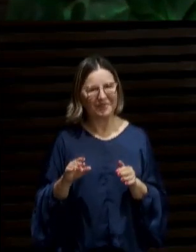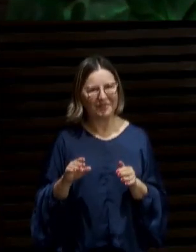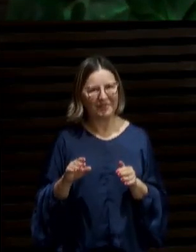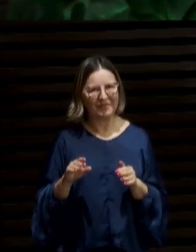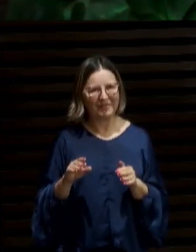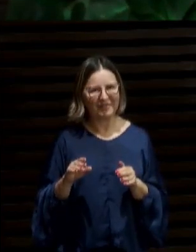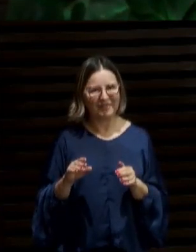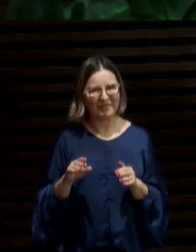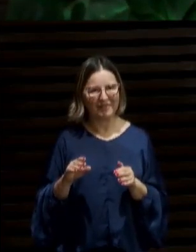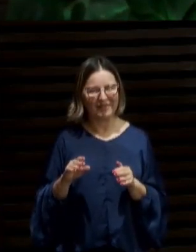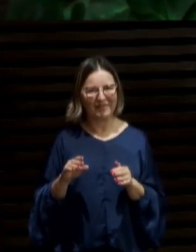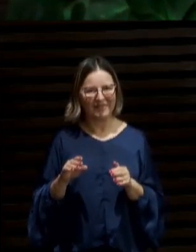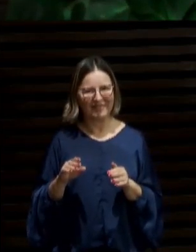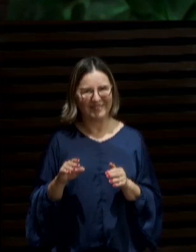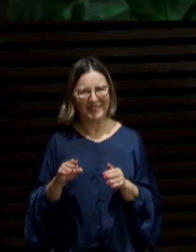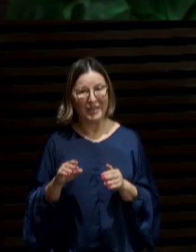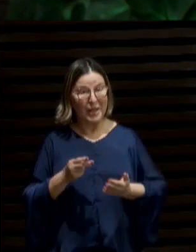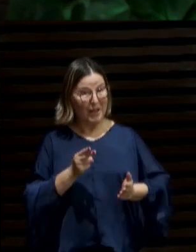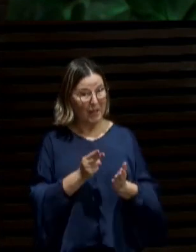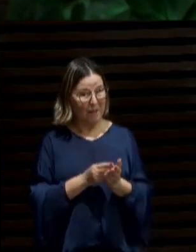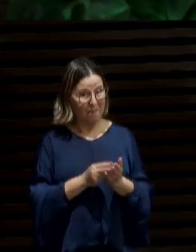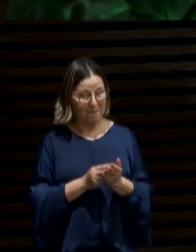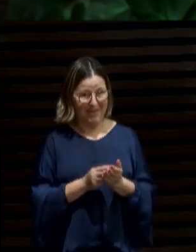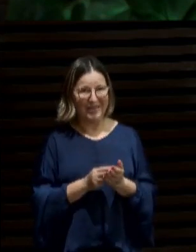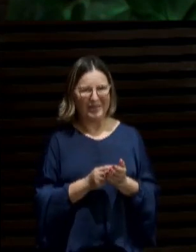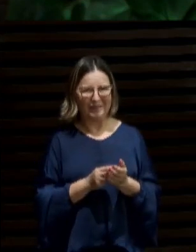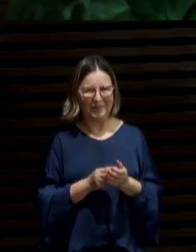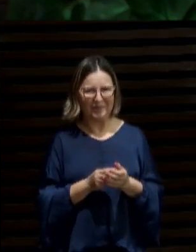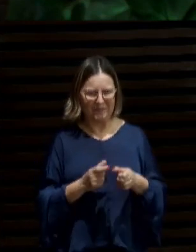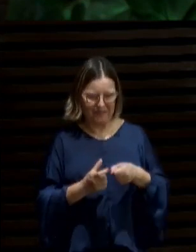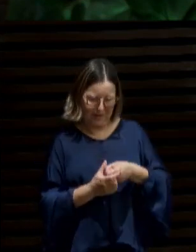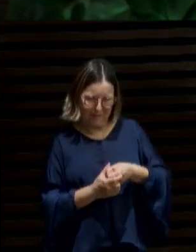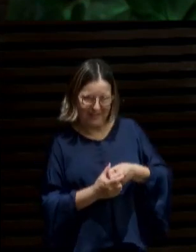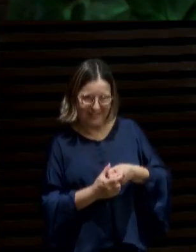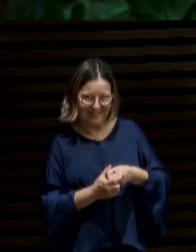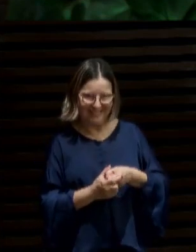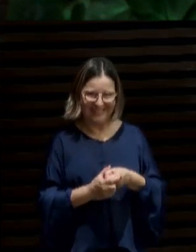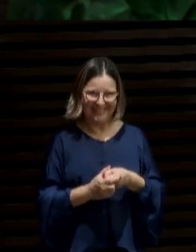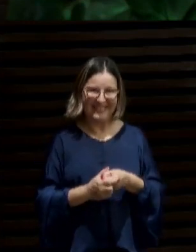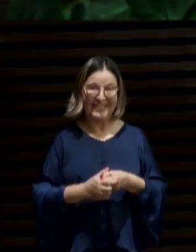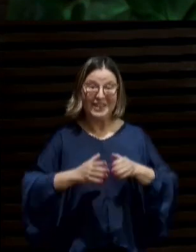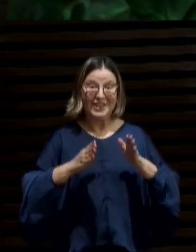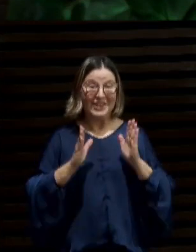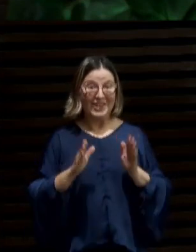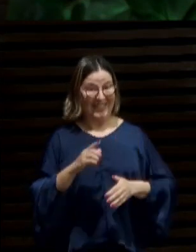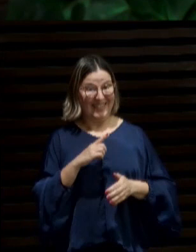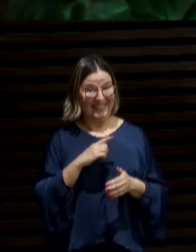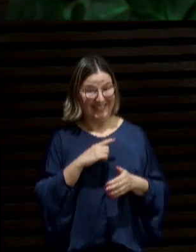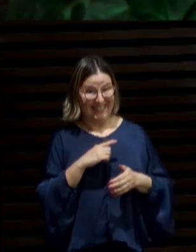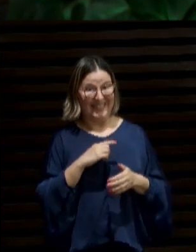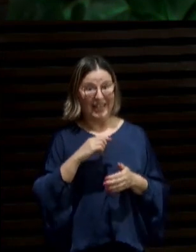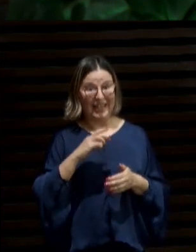uma mitocôndria ter a resposta para as